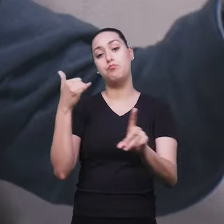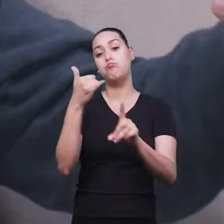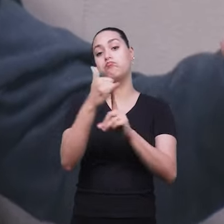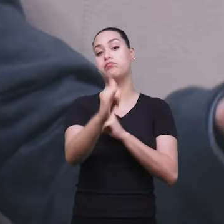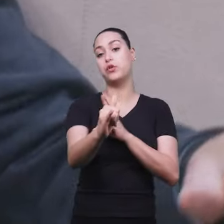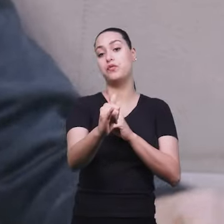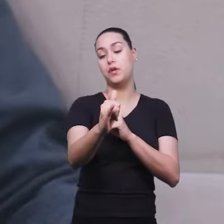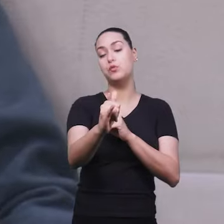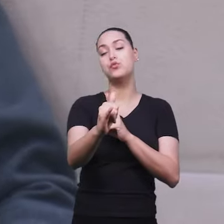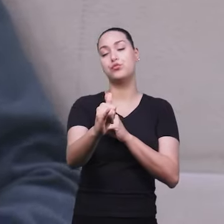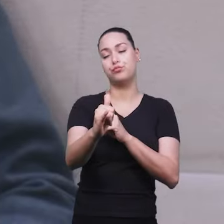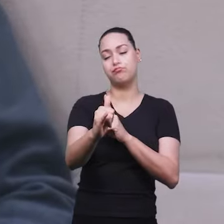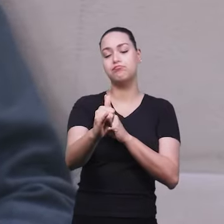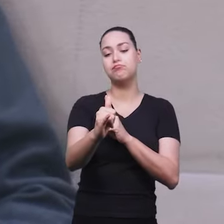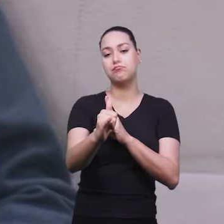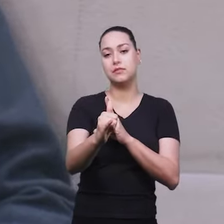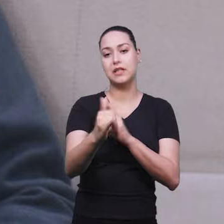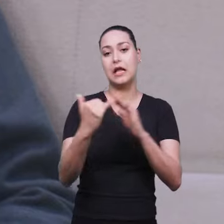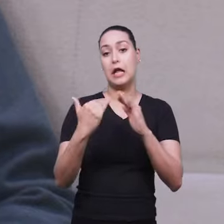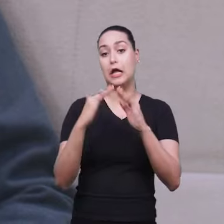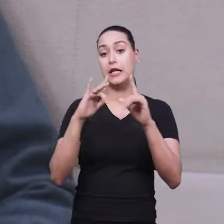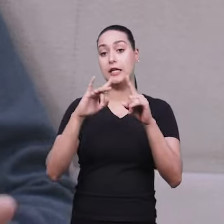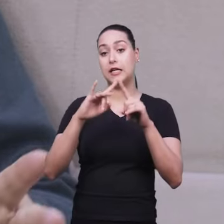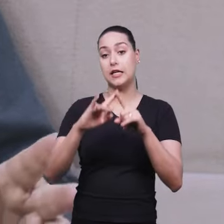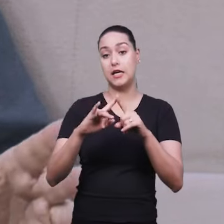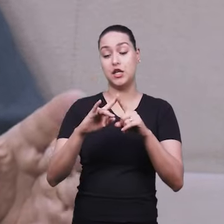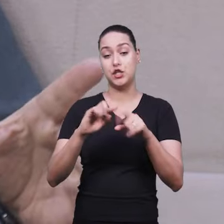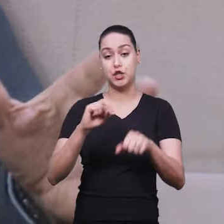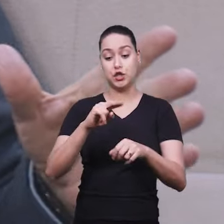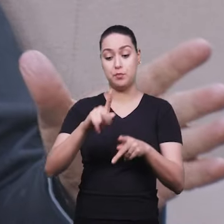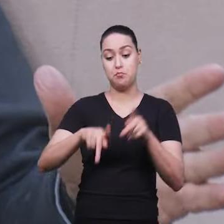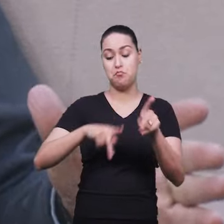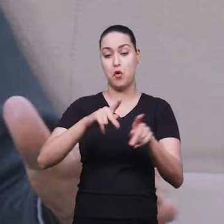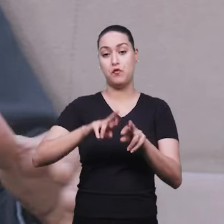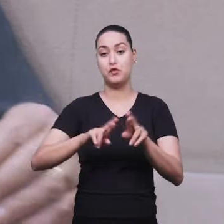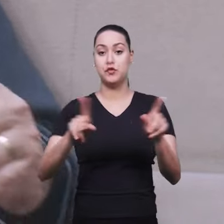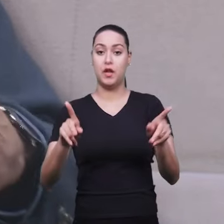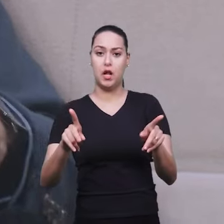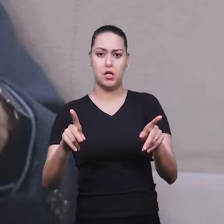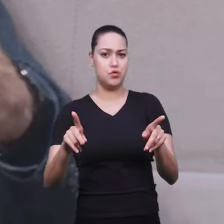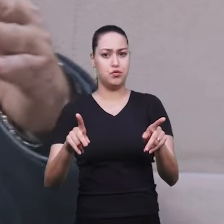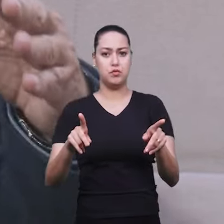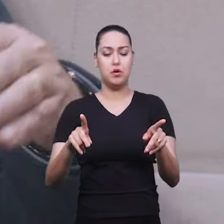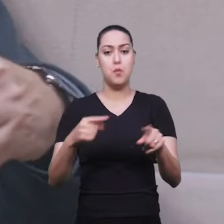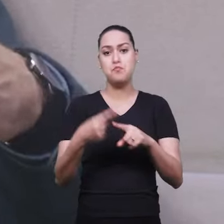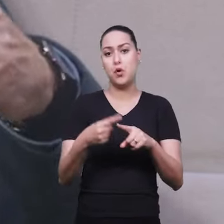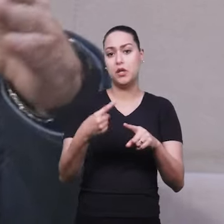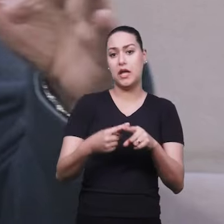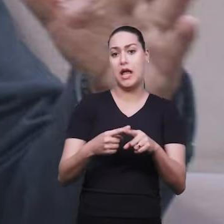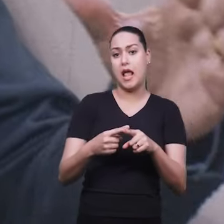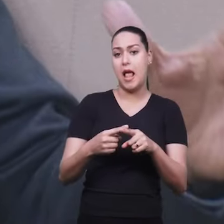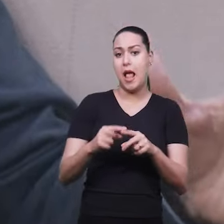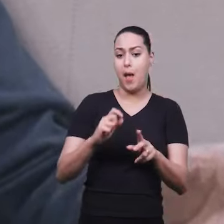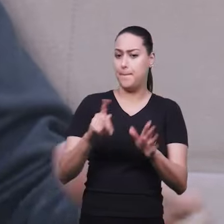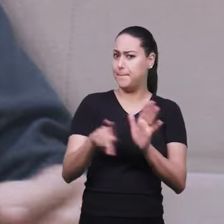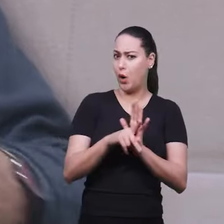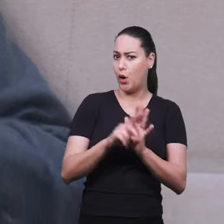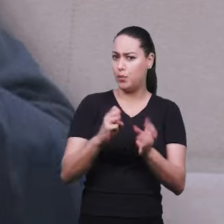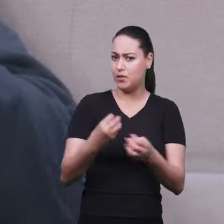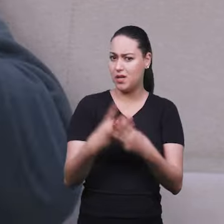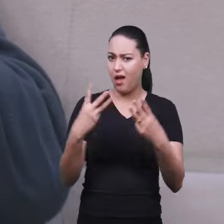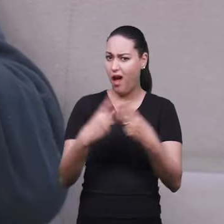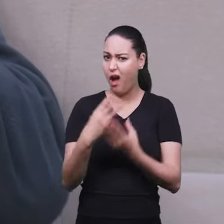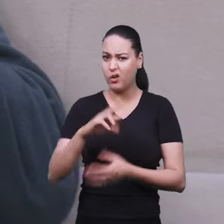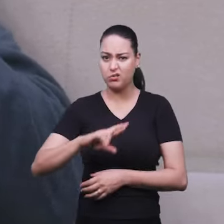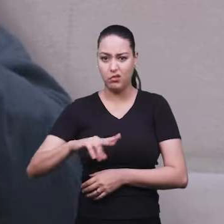aponta, né, para o aspecto profético da igreja gentílica, isto é, não era de Israel, é de outras gentes que iam